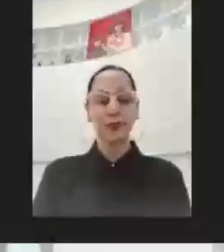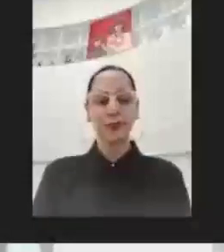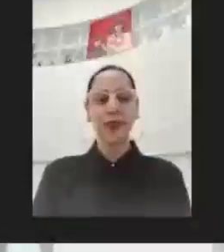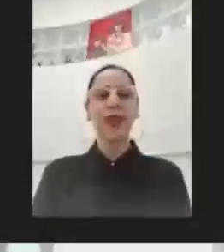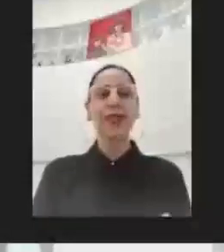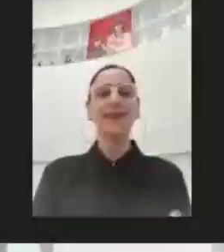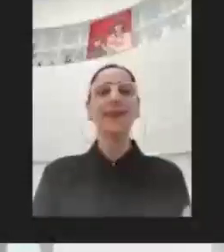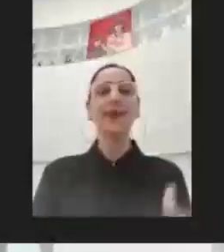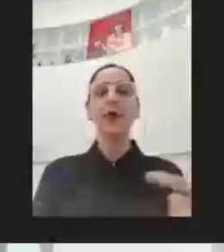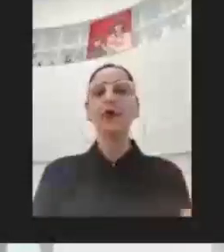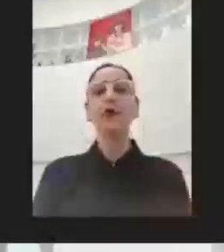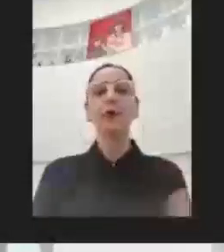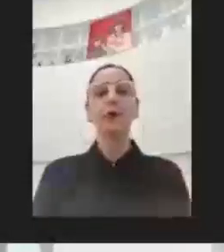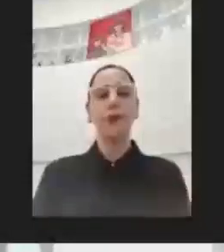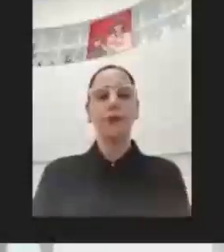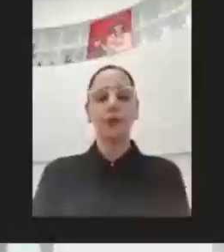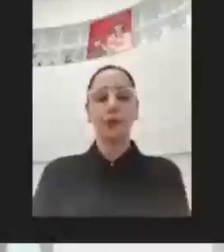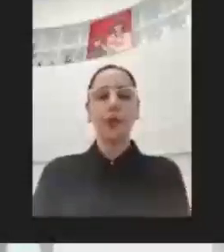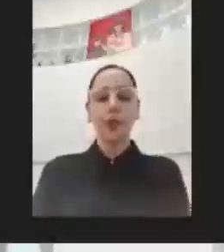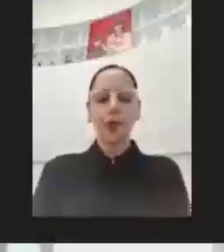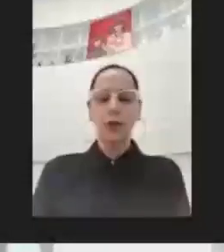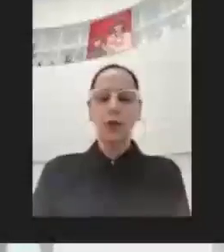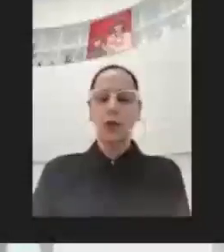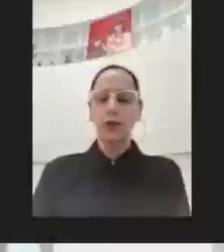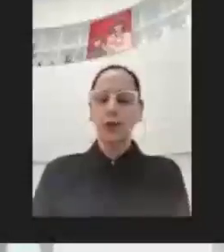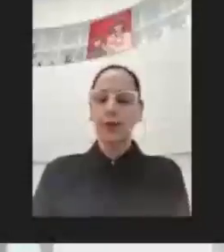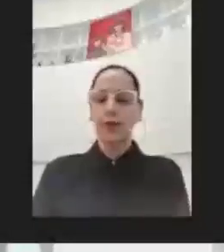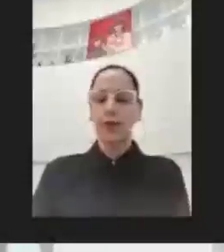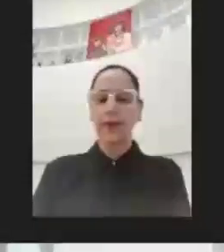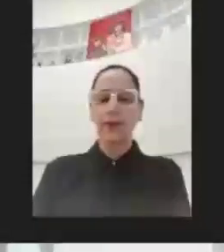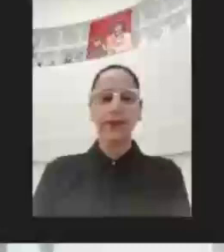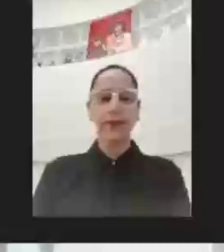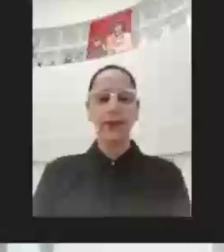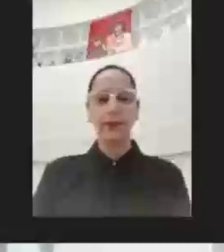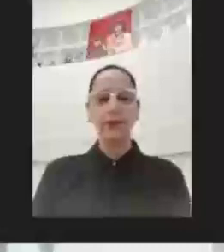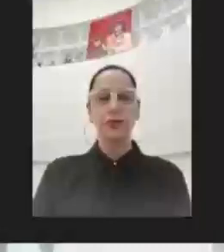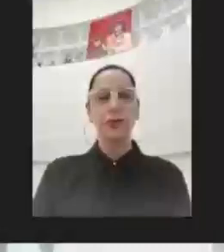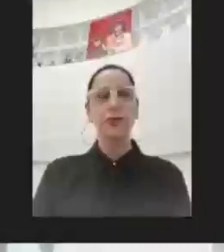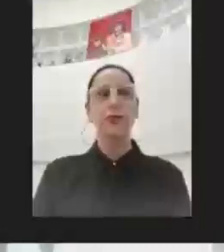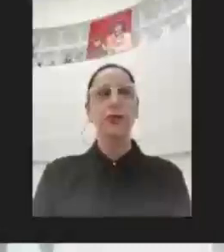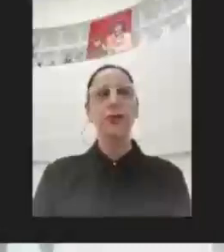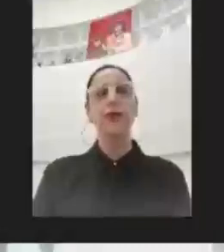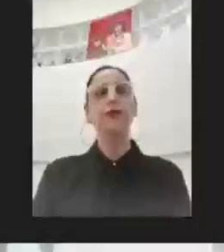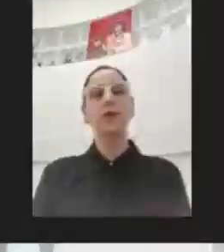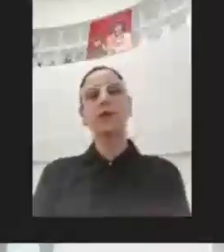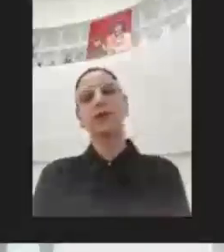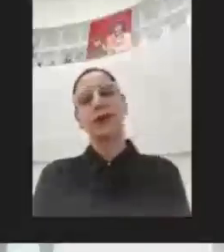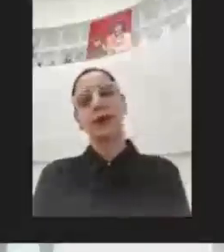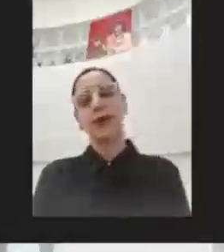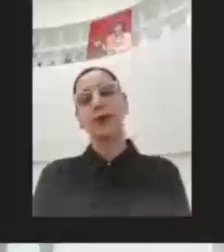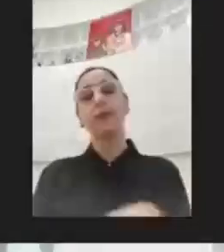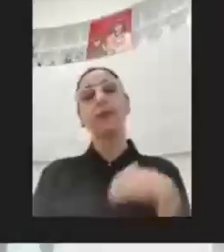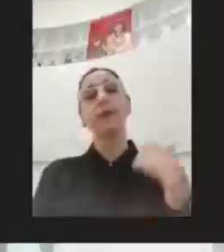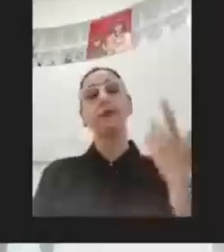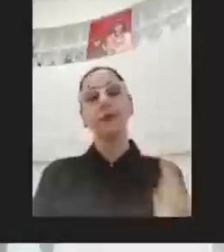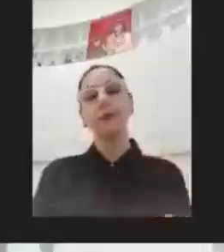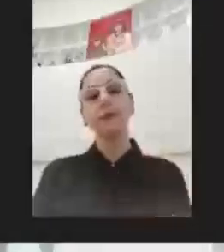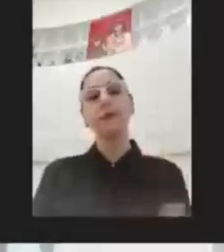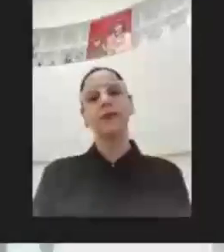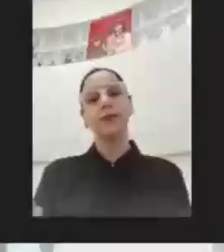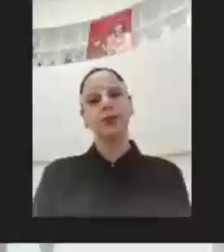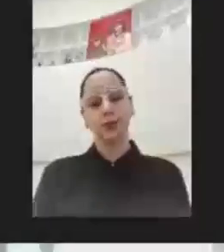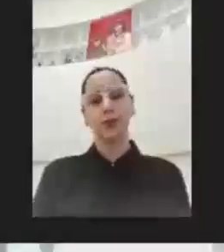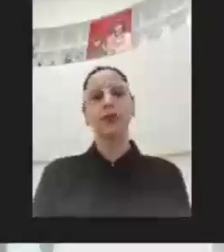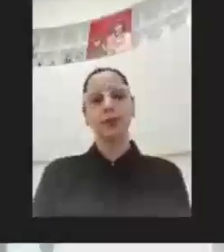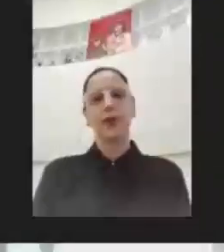momento, são os momentos. E aí tem outros momentos, que é o momento ali da amamentação exclusiva e depois a volta ao trabalho,